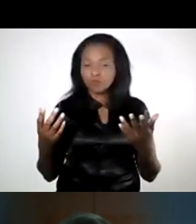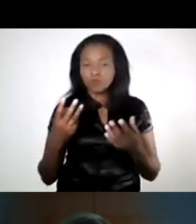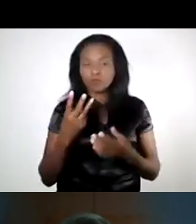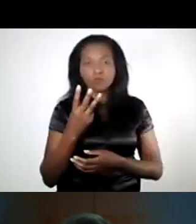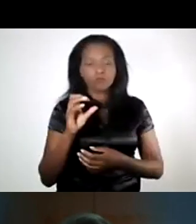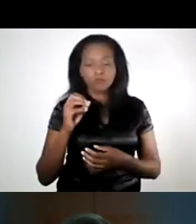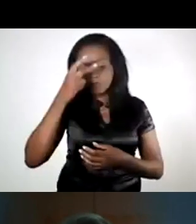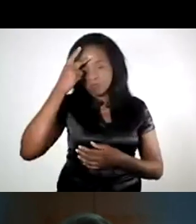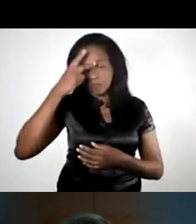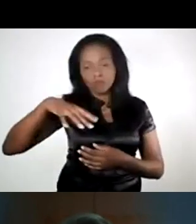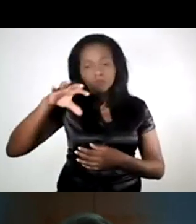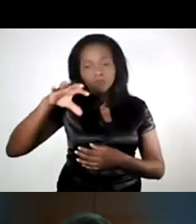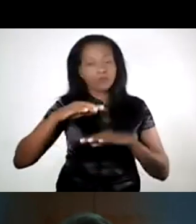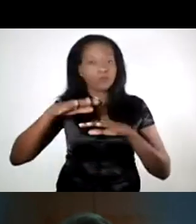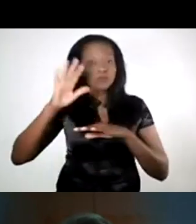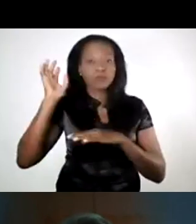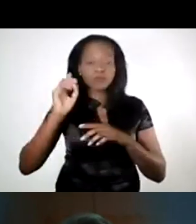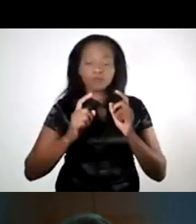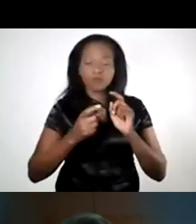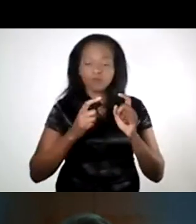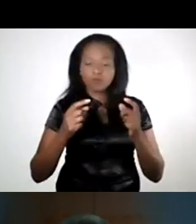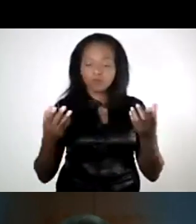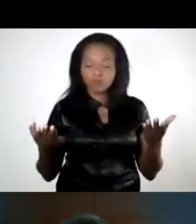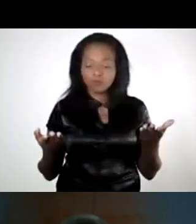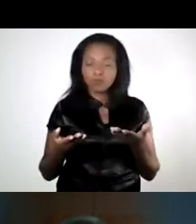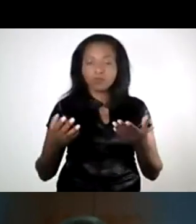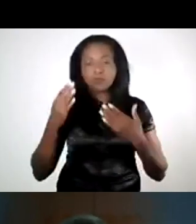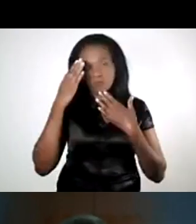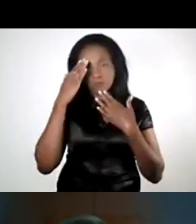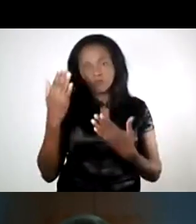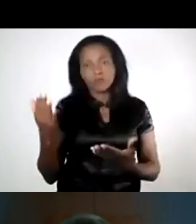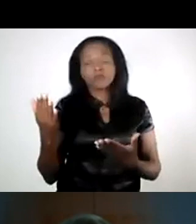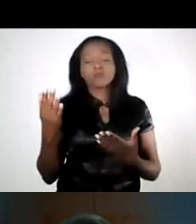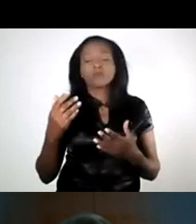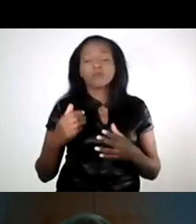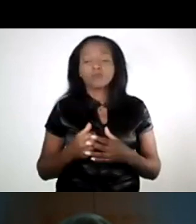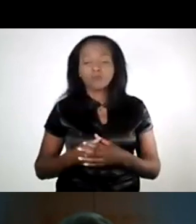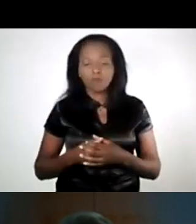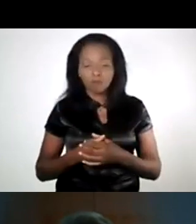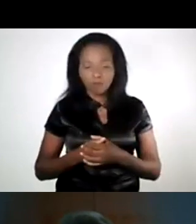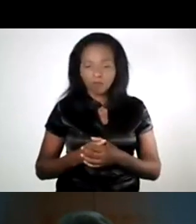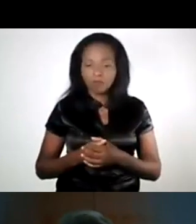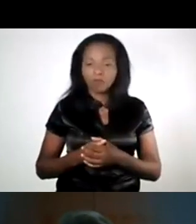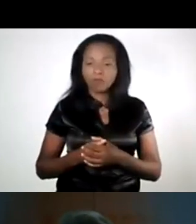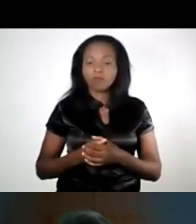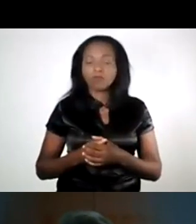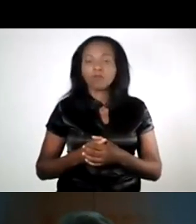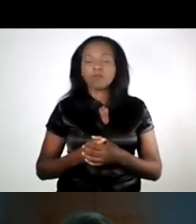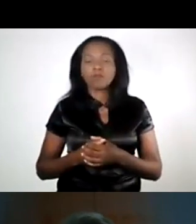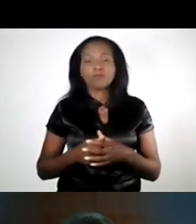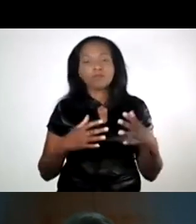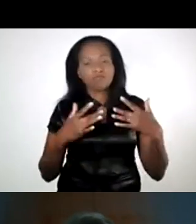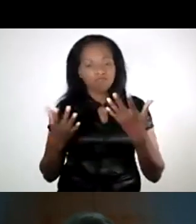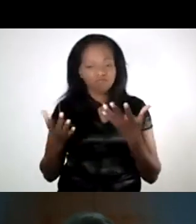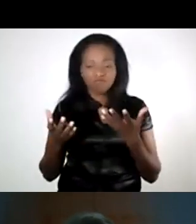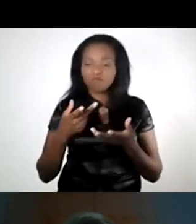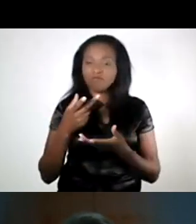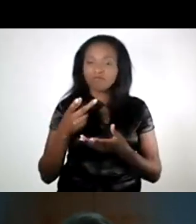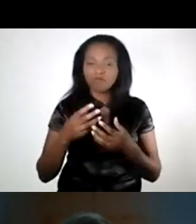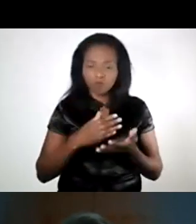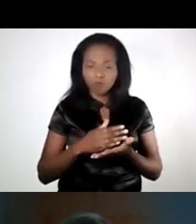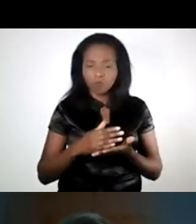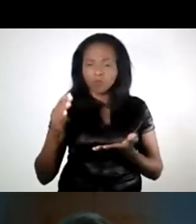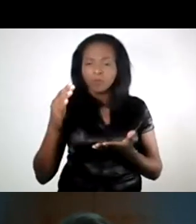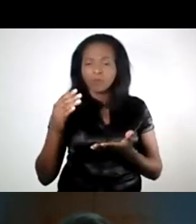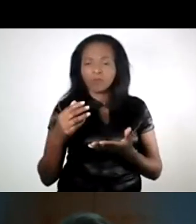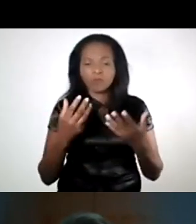que estão reunidas aqui. Então, agradecer de novo a abertura, a solicitude de vocês desde o começo, né? Quando